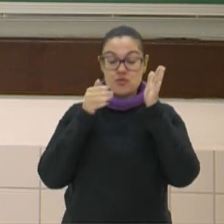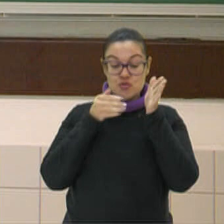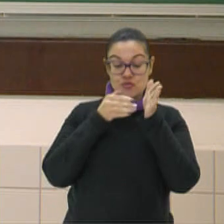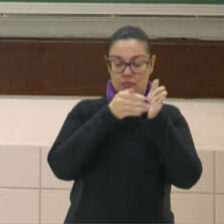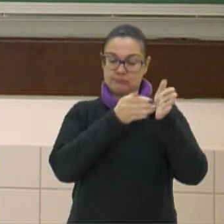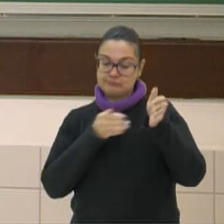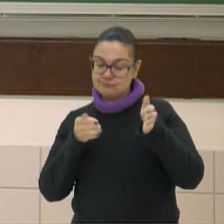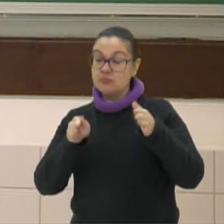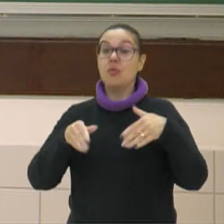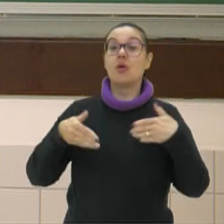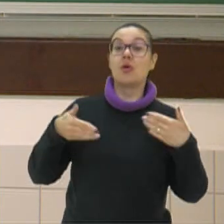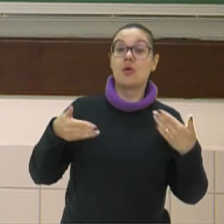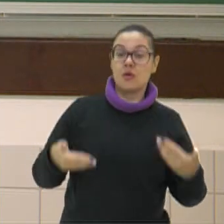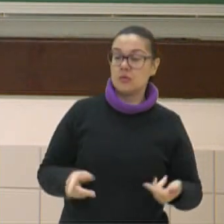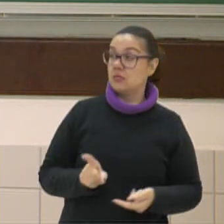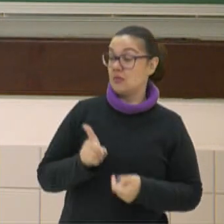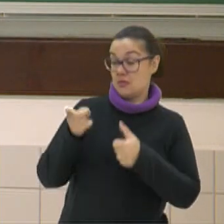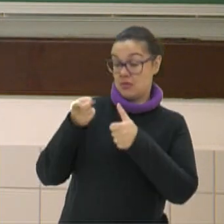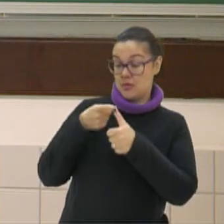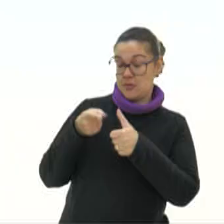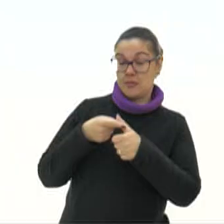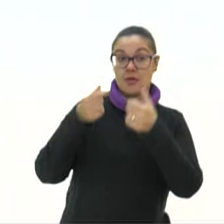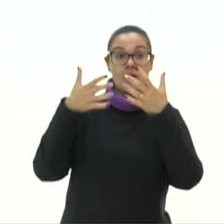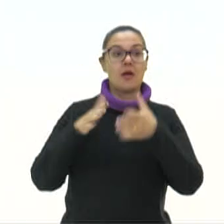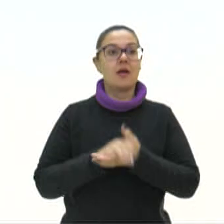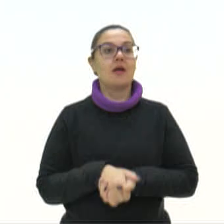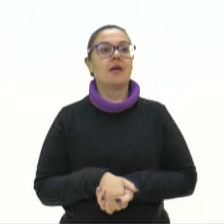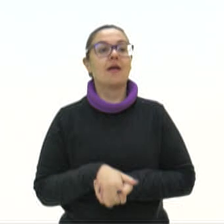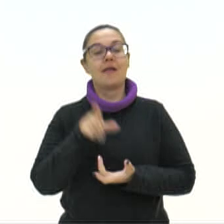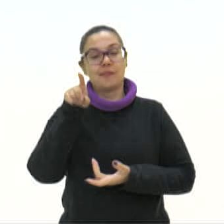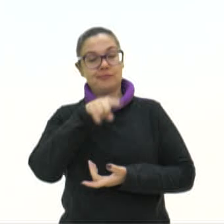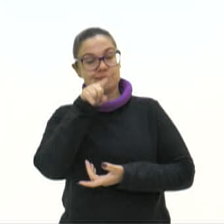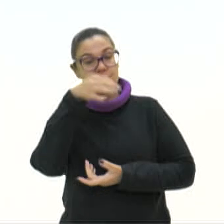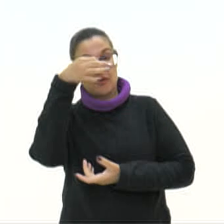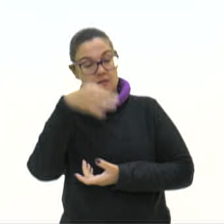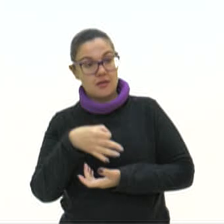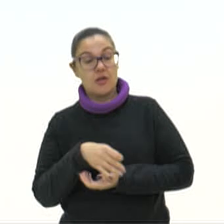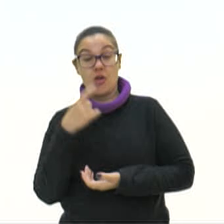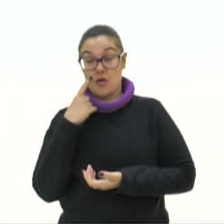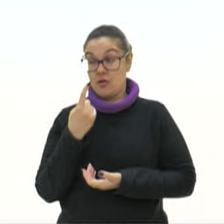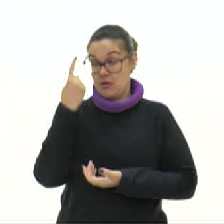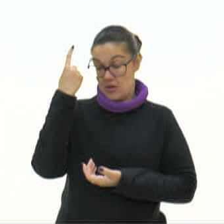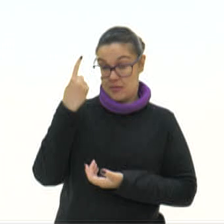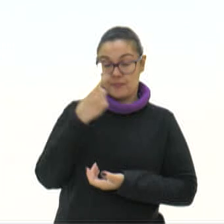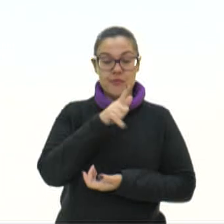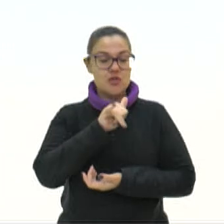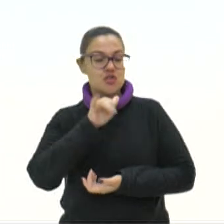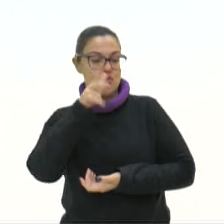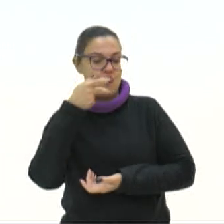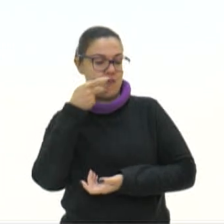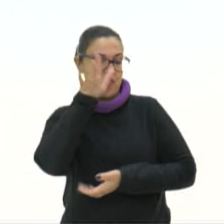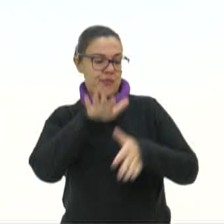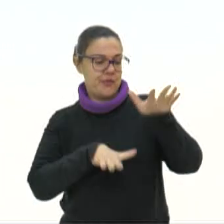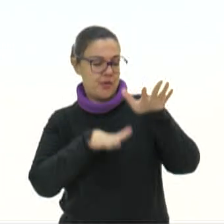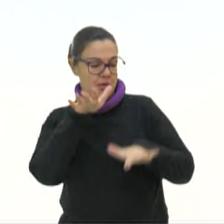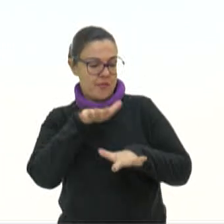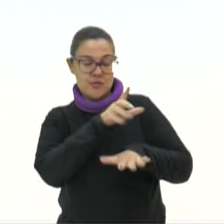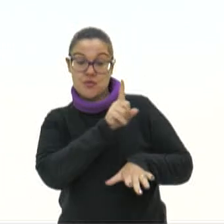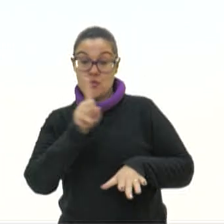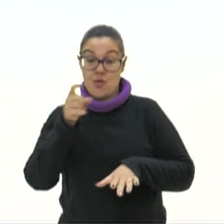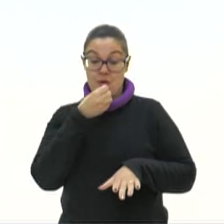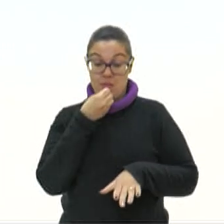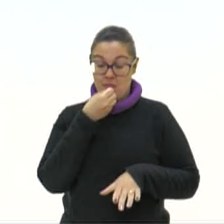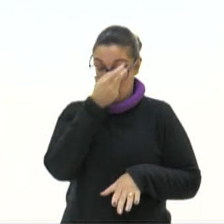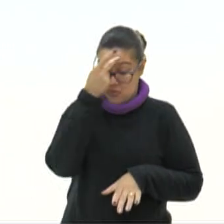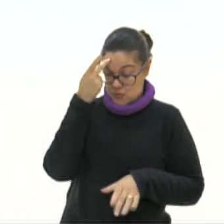indireto, teríamos. A primeira alternativa é a que está correta. Olha só, Gilberto Gil disse que talvez ele não fosse uma pessoa